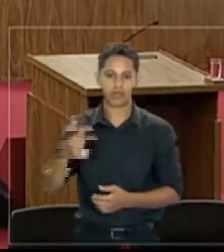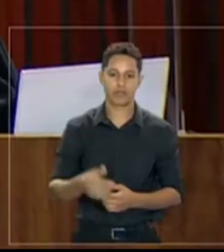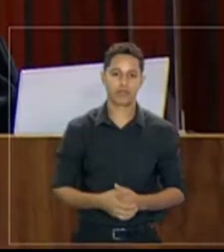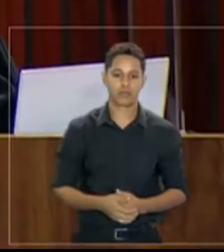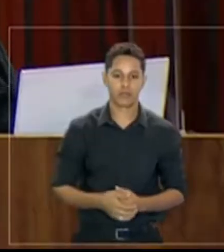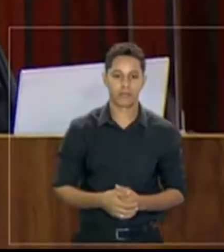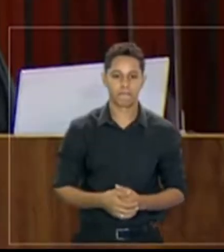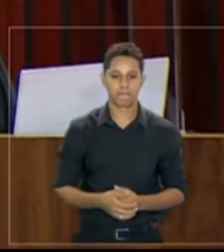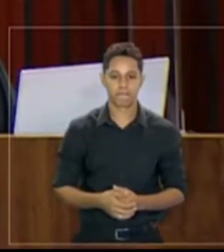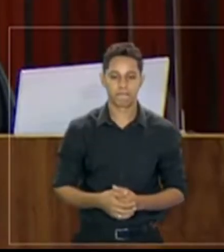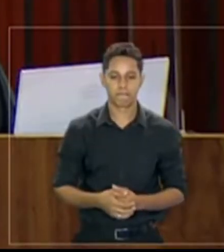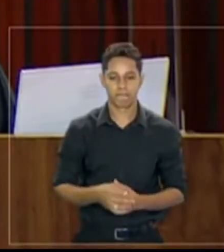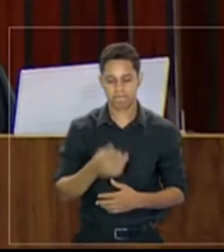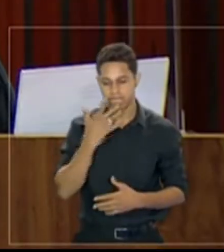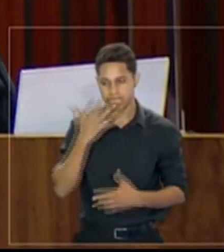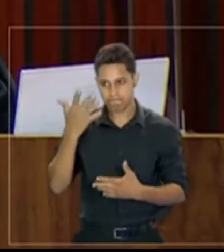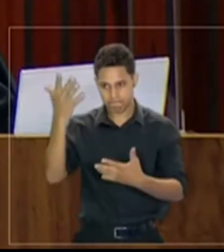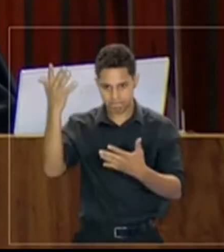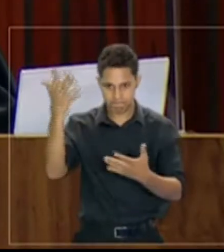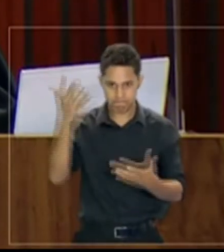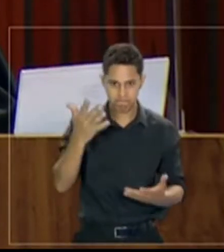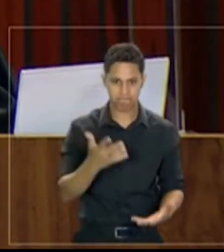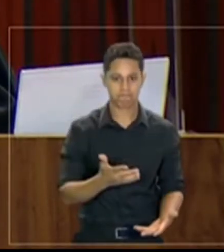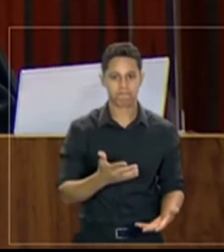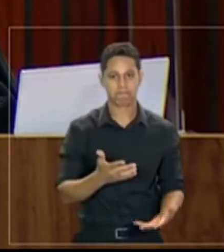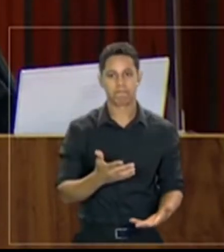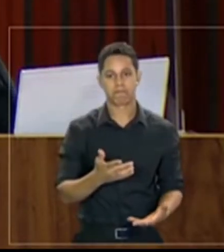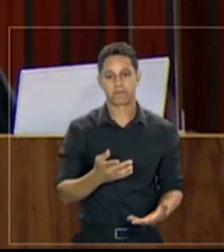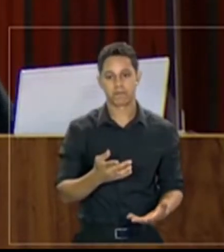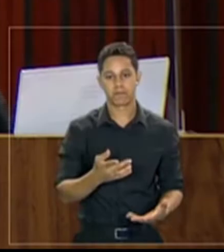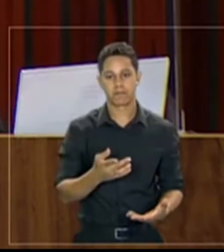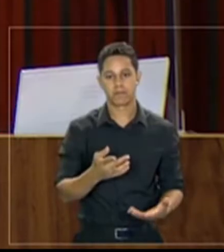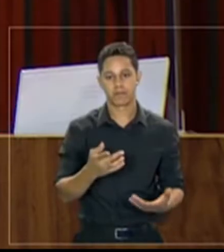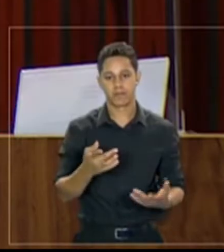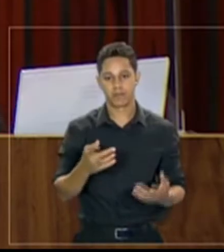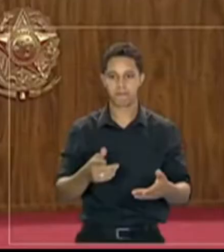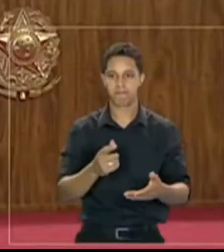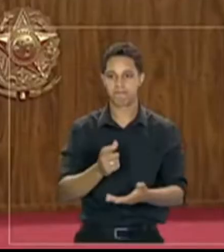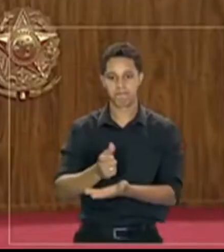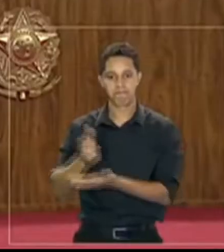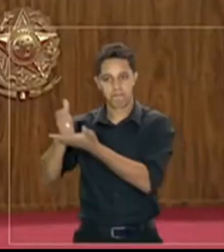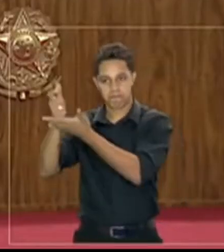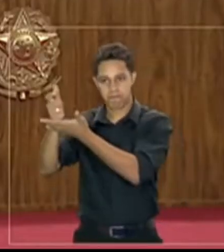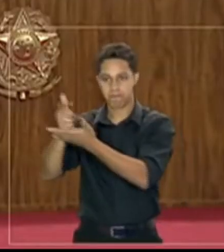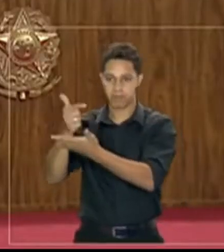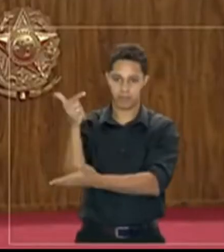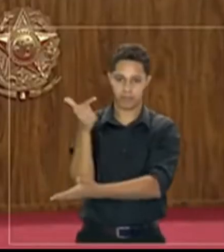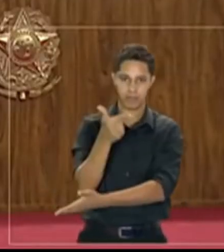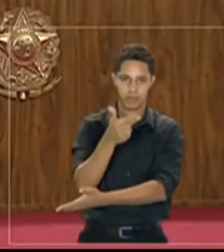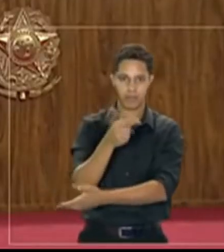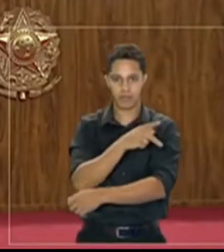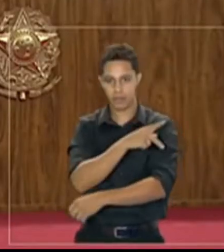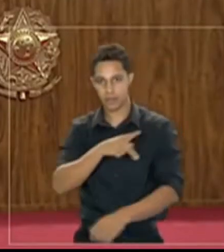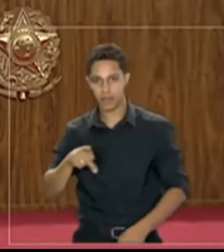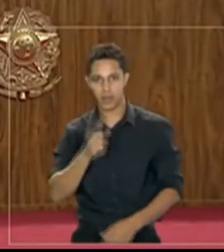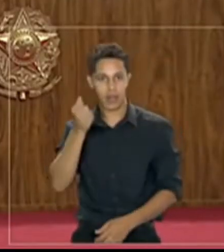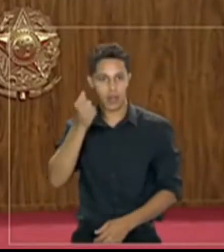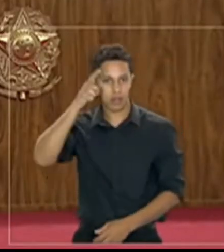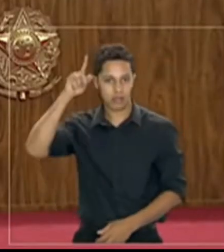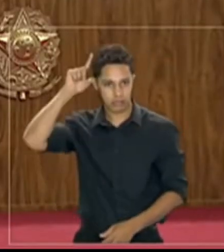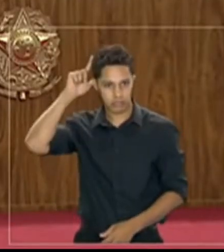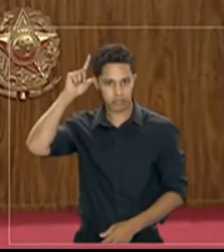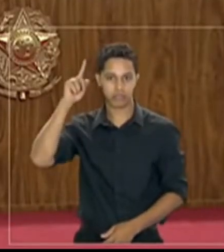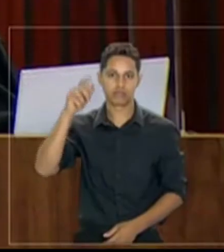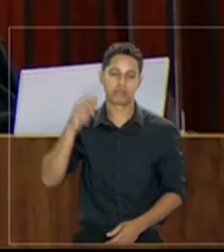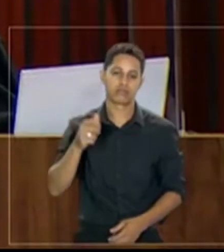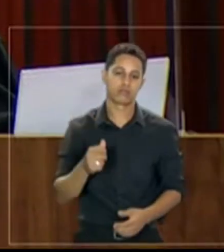cooperação para realizar ações e projetos no sentido de preservar a normalidade e o caráter